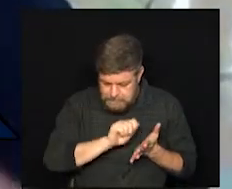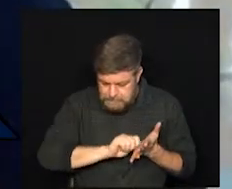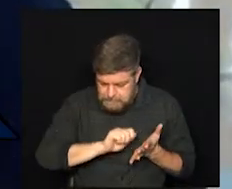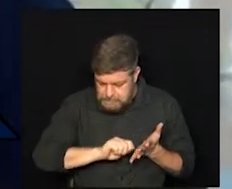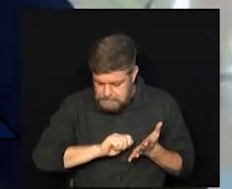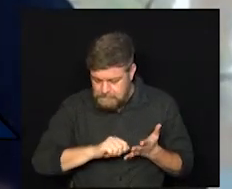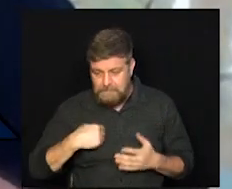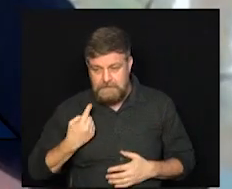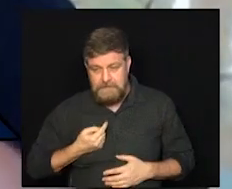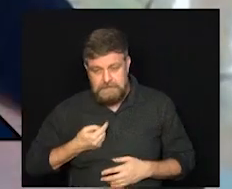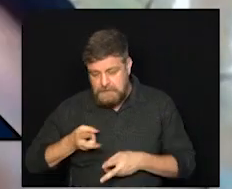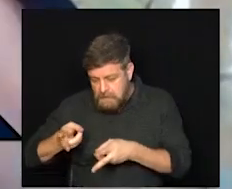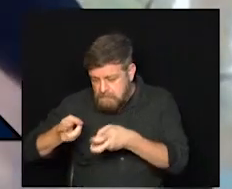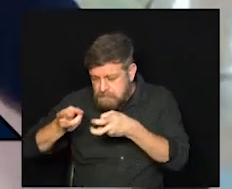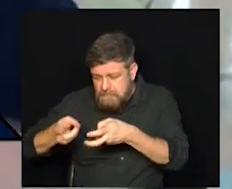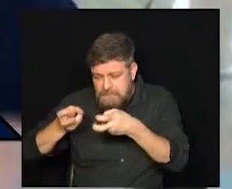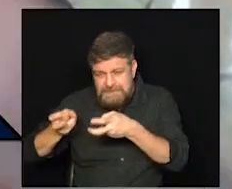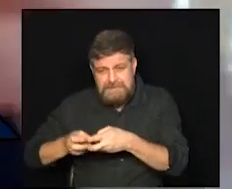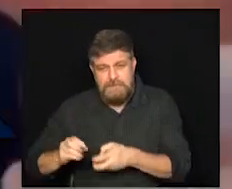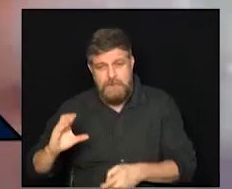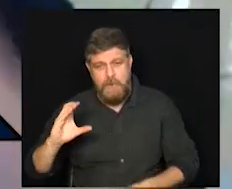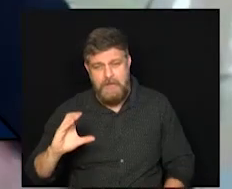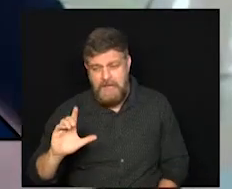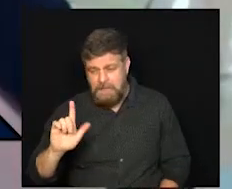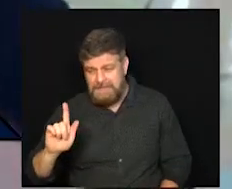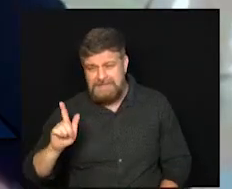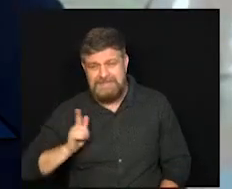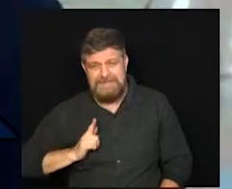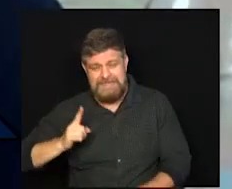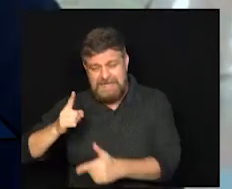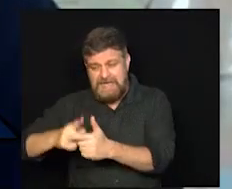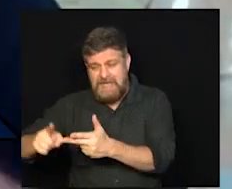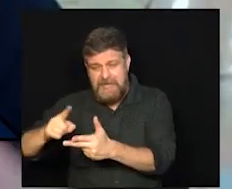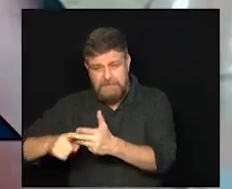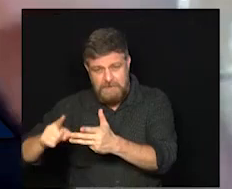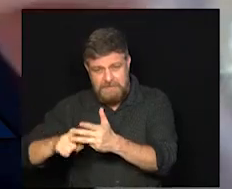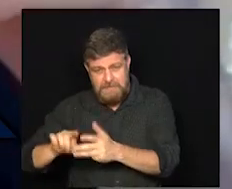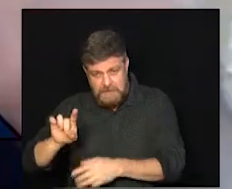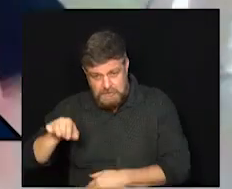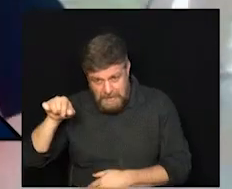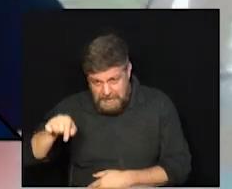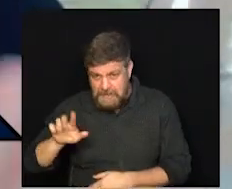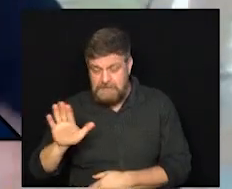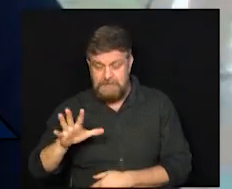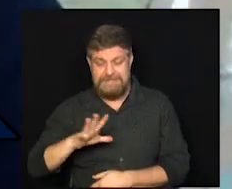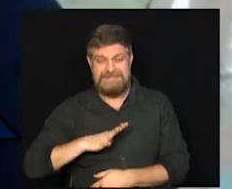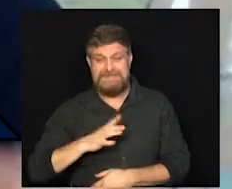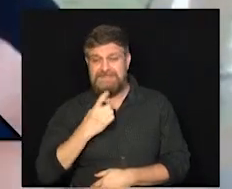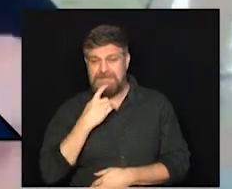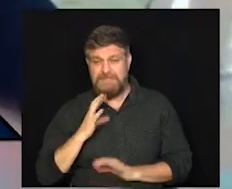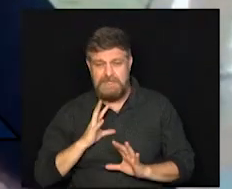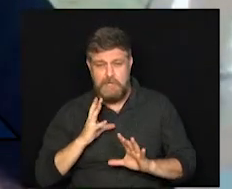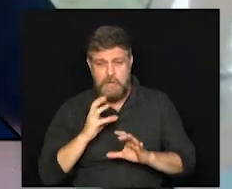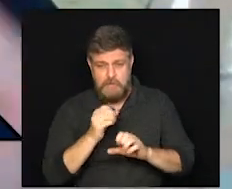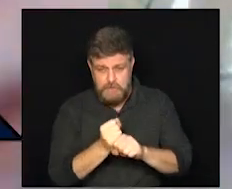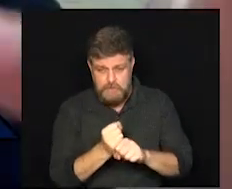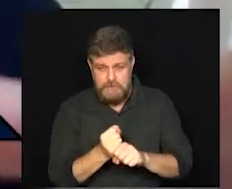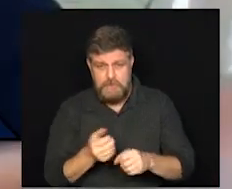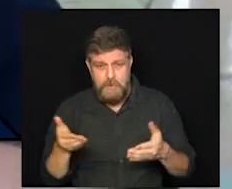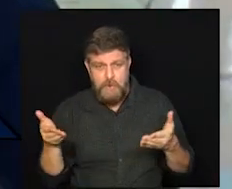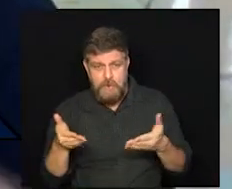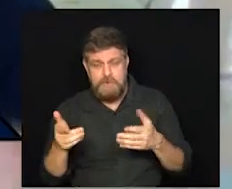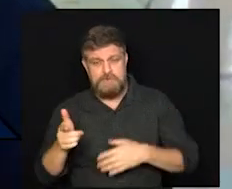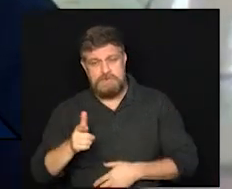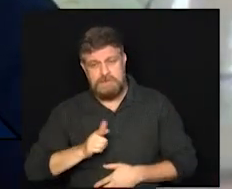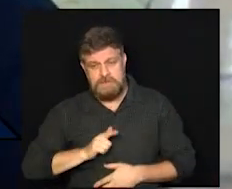do distrito do Campo Grande, mas de toda a cidade de Campinas. Então, poder contar hoje aqui com os